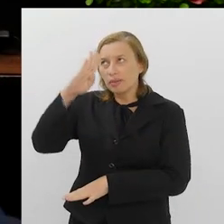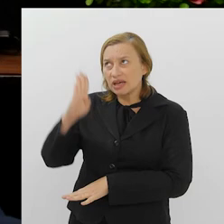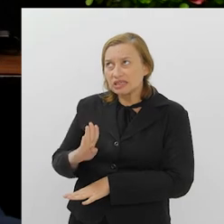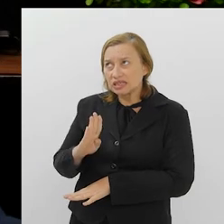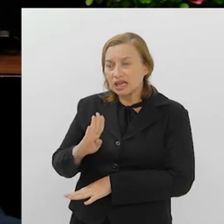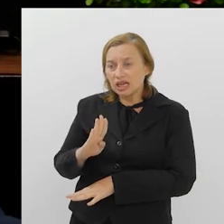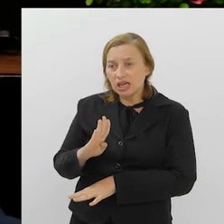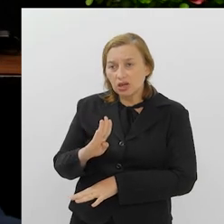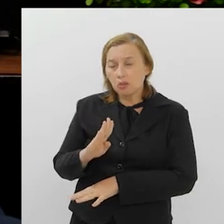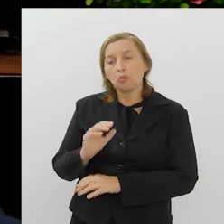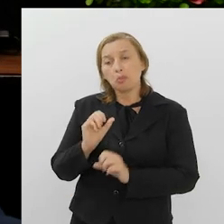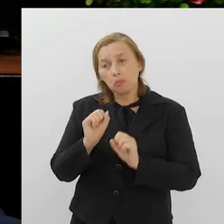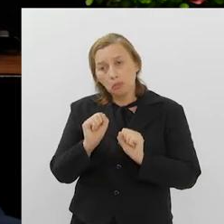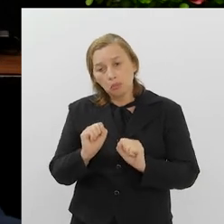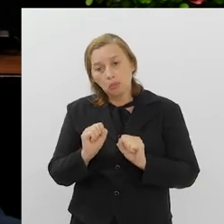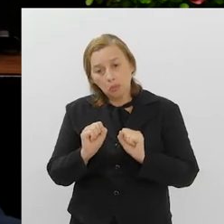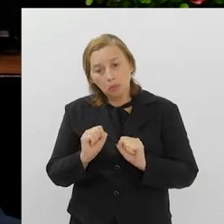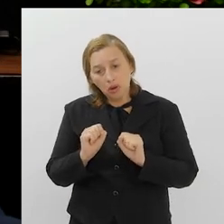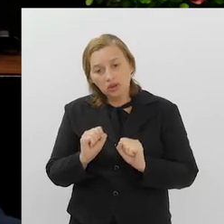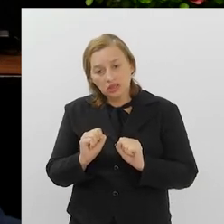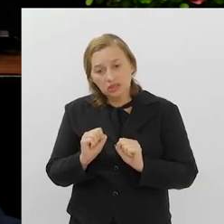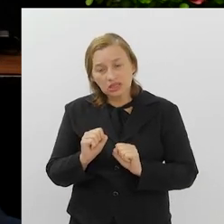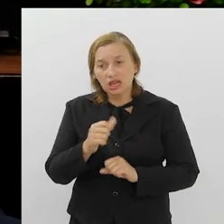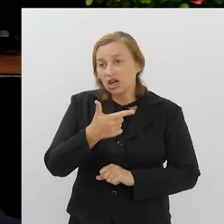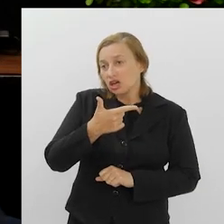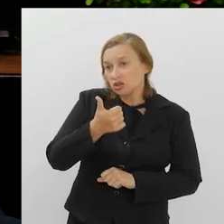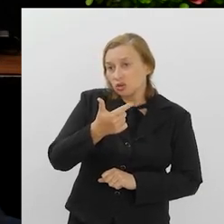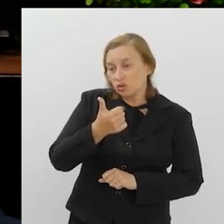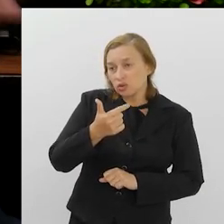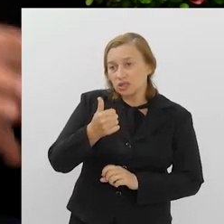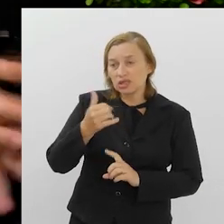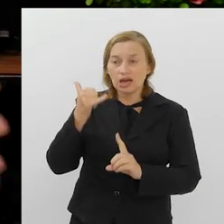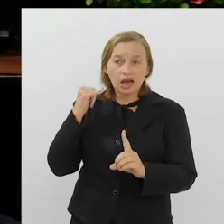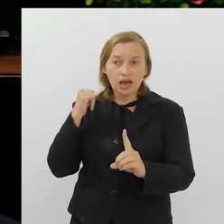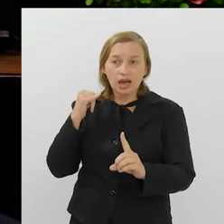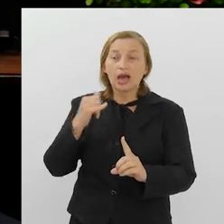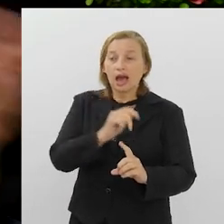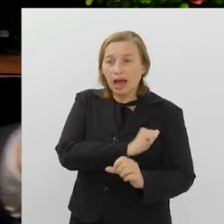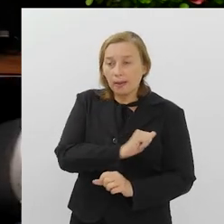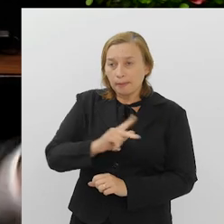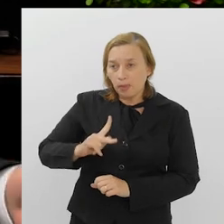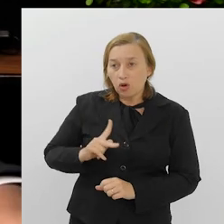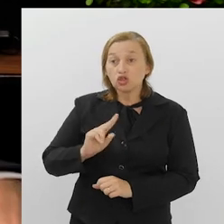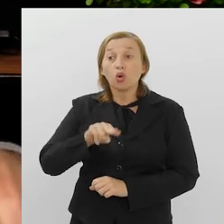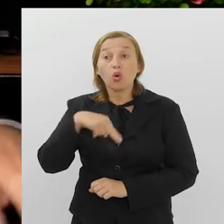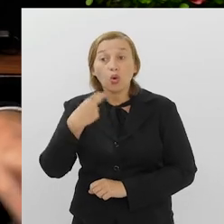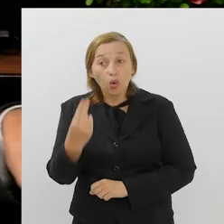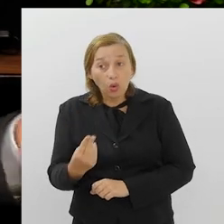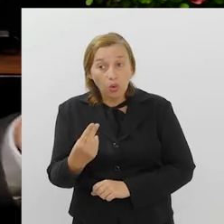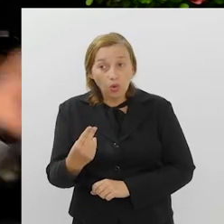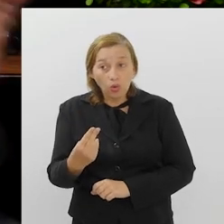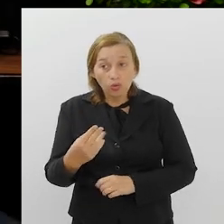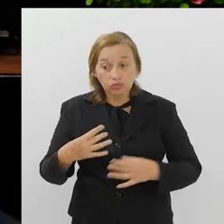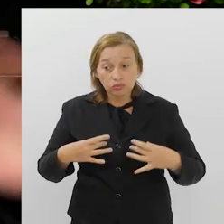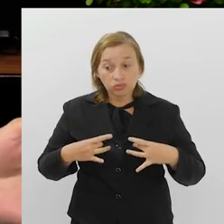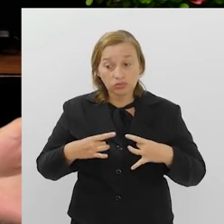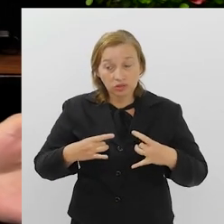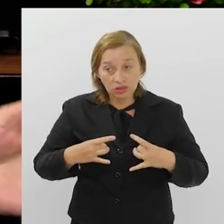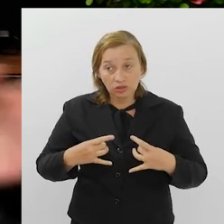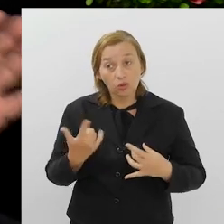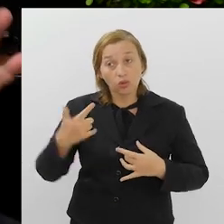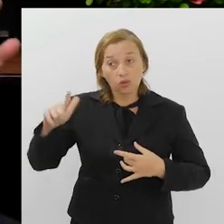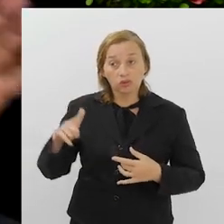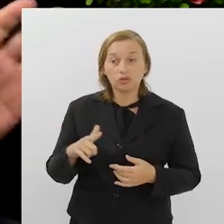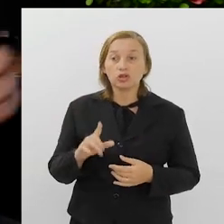apóstolo brasileiro que tá lá no no no quórum dos 12 apóstolos ou por um outro apóstolo que vem dedicar esse